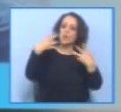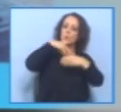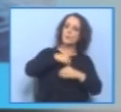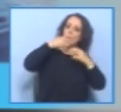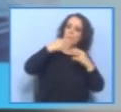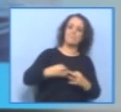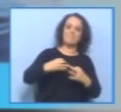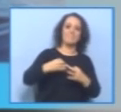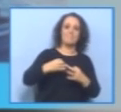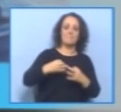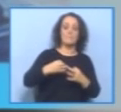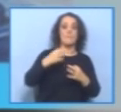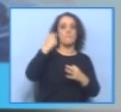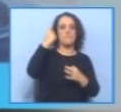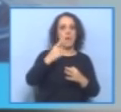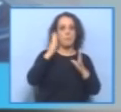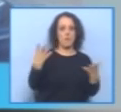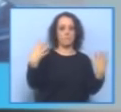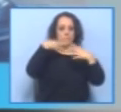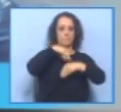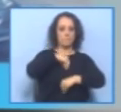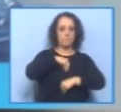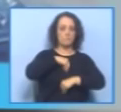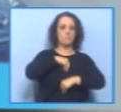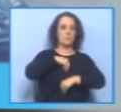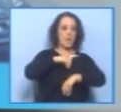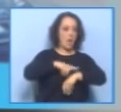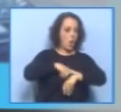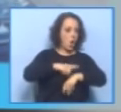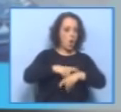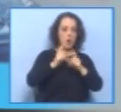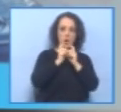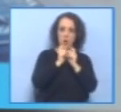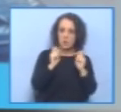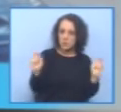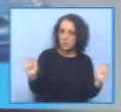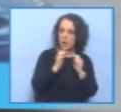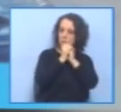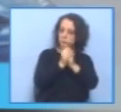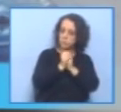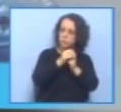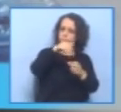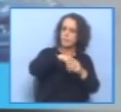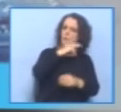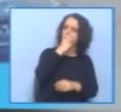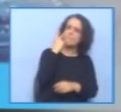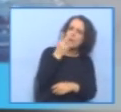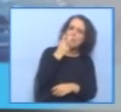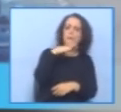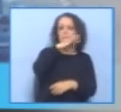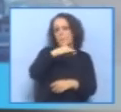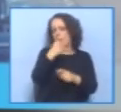a fé tem que ser interiorizada não só no momento de oração, no contexto da catequese, mas também na vida, na família e tudo